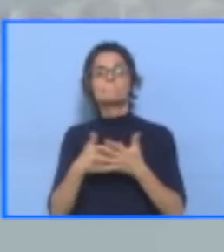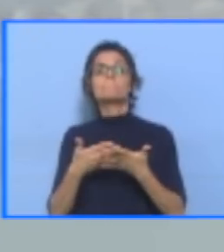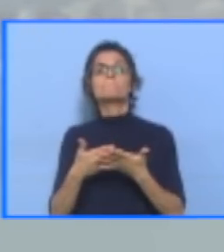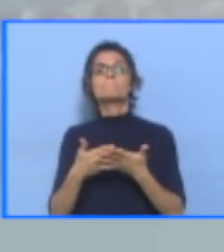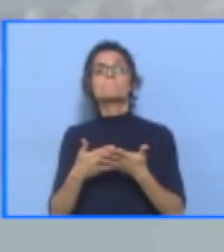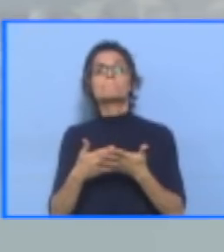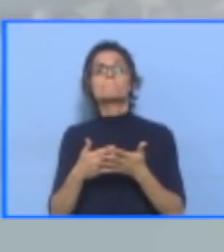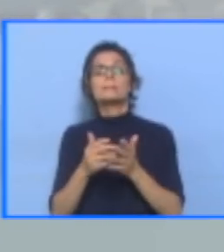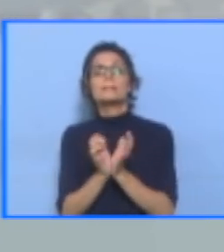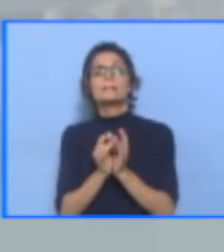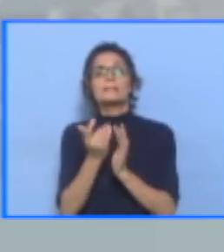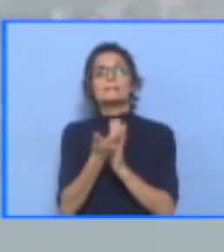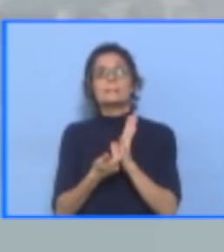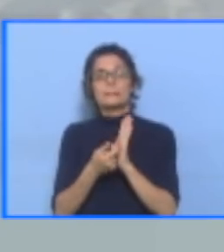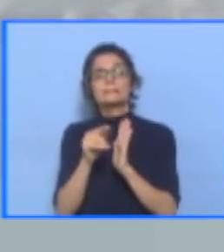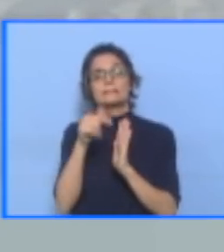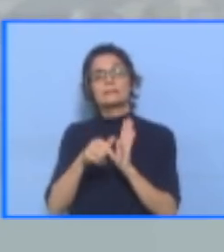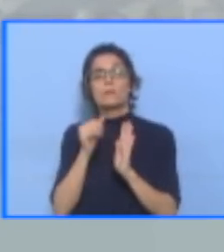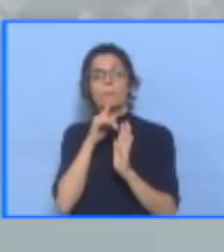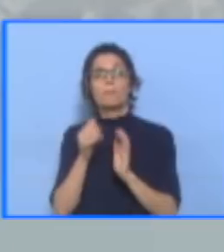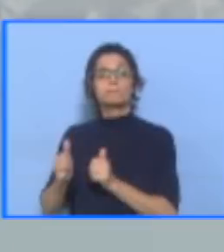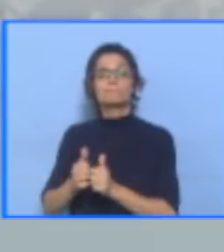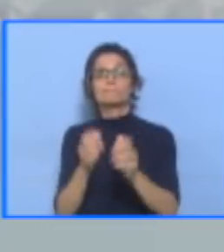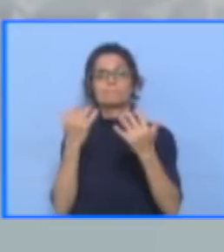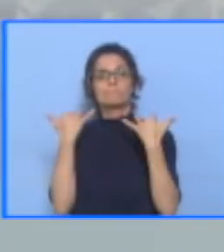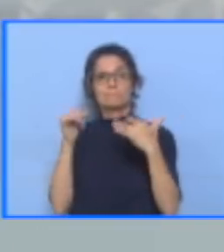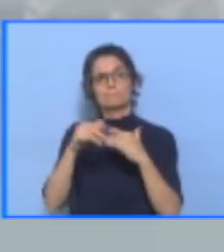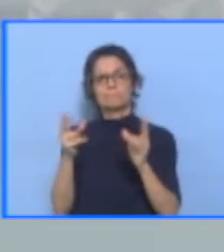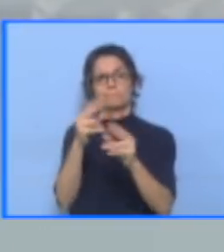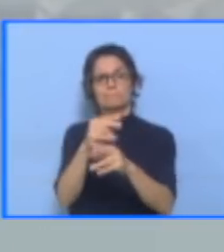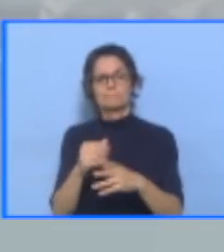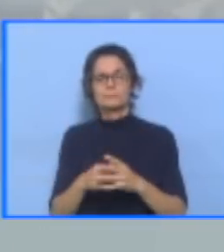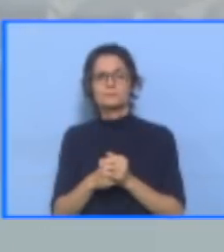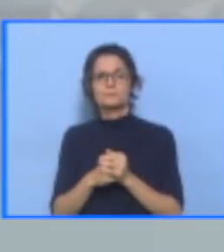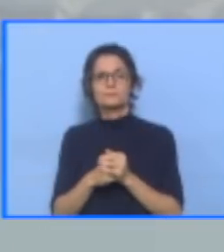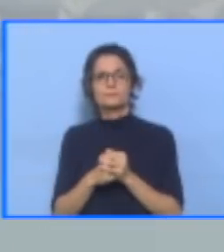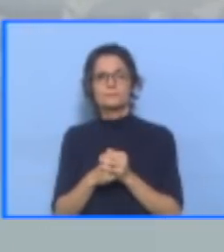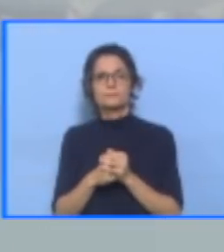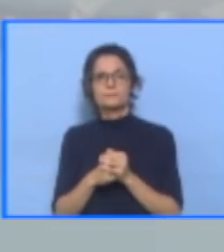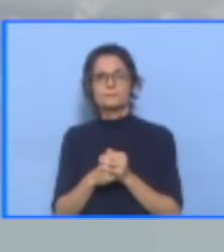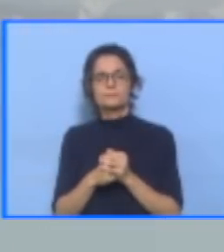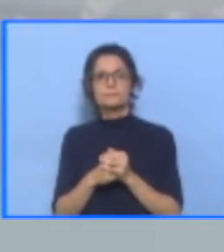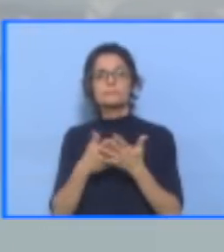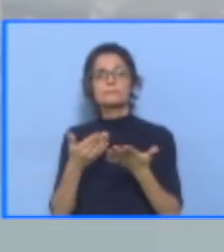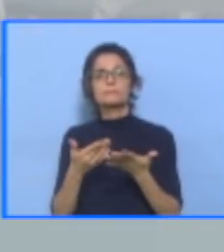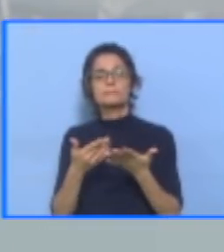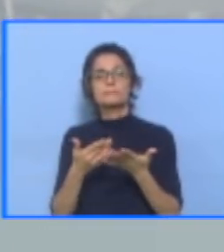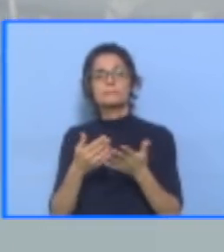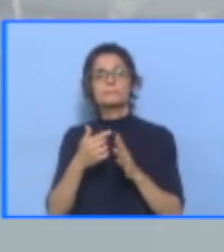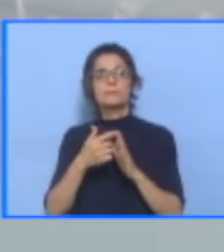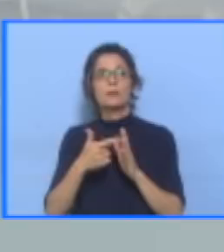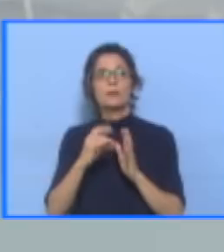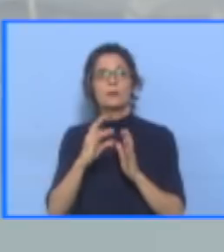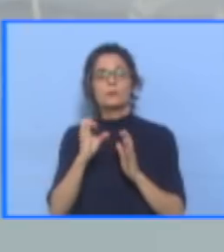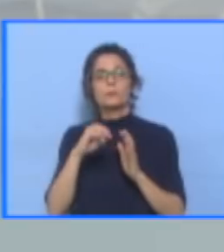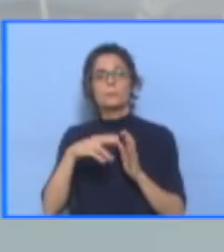Em agência.eclésia.pt acompanhe estas e outras notícias que atualizamos permanentemente. Tomás More e o sonho de um